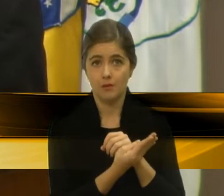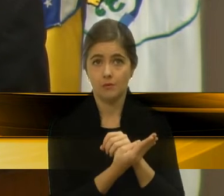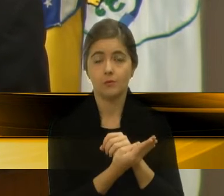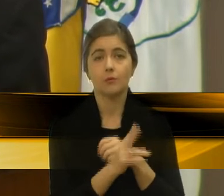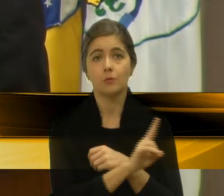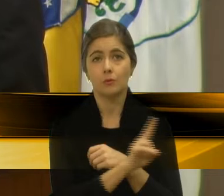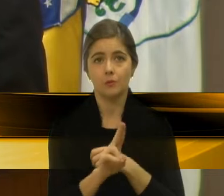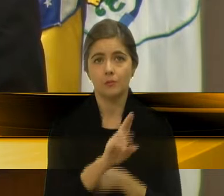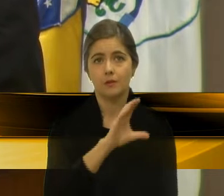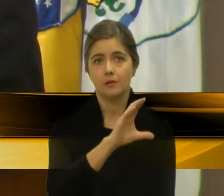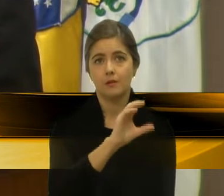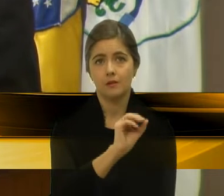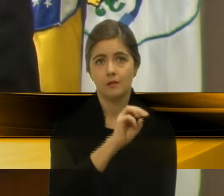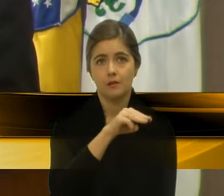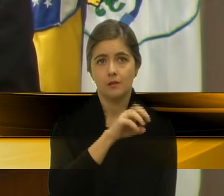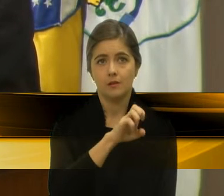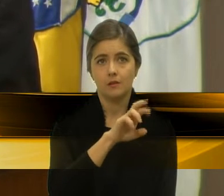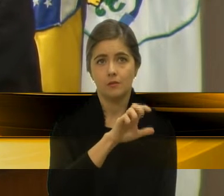Costa e Boff.